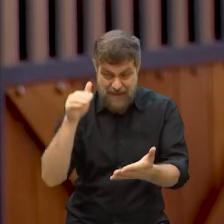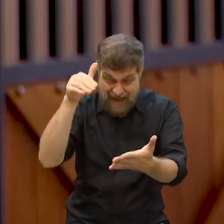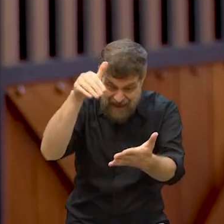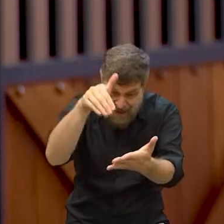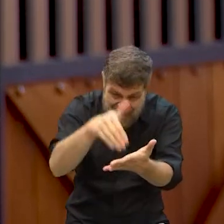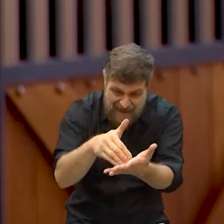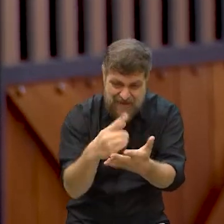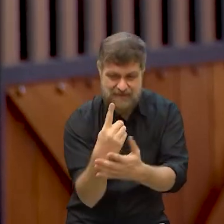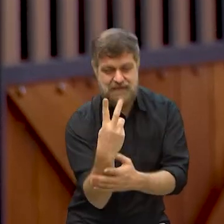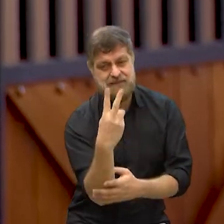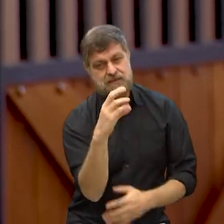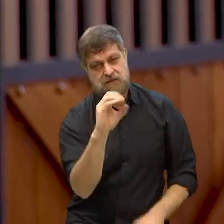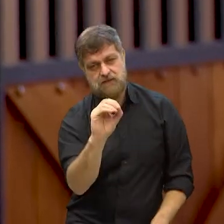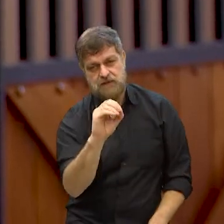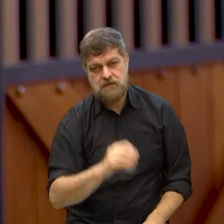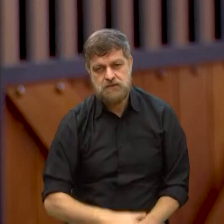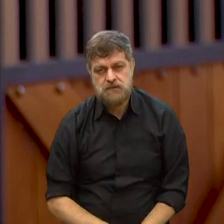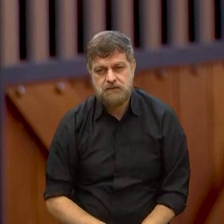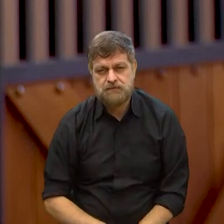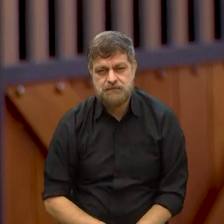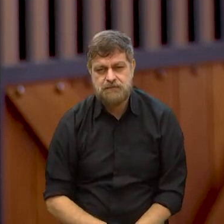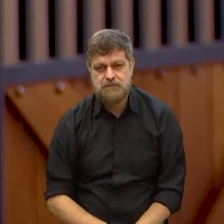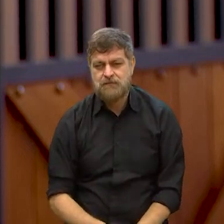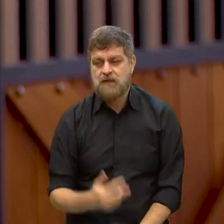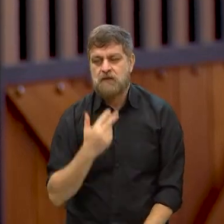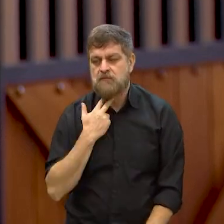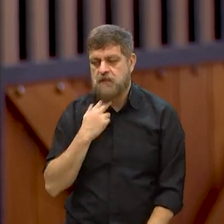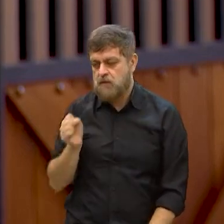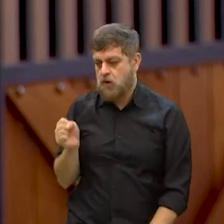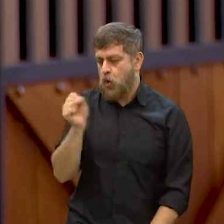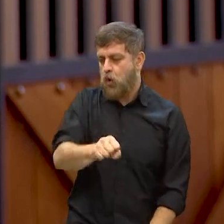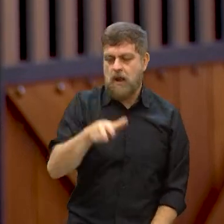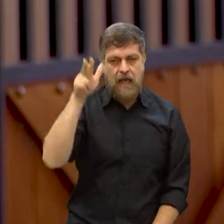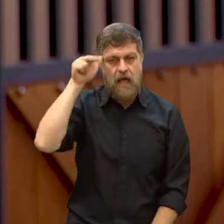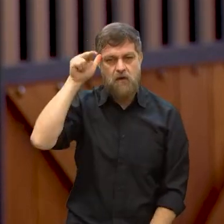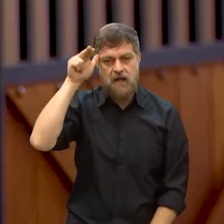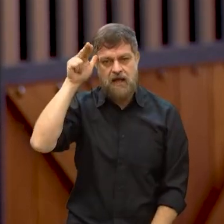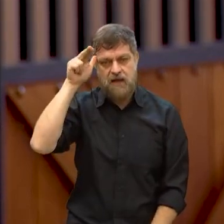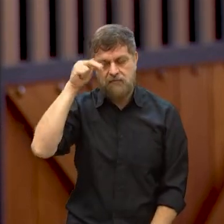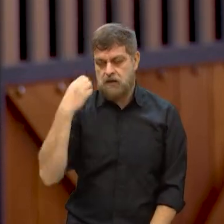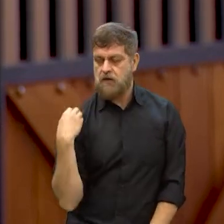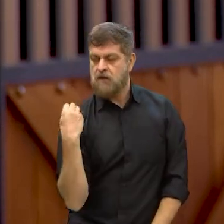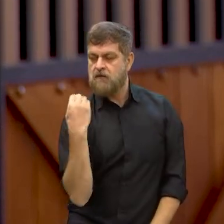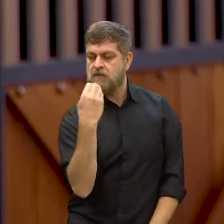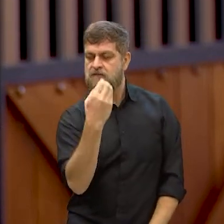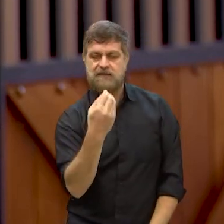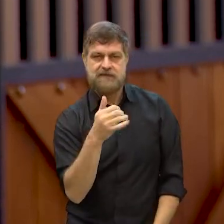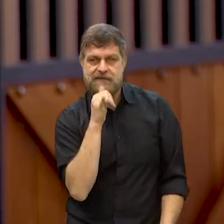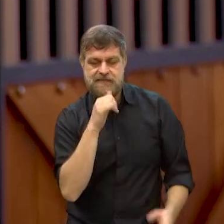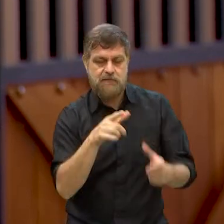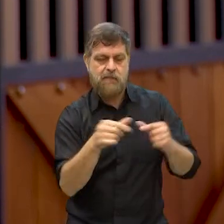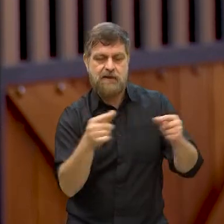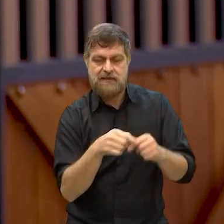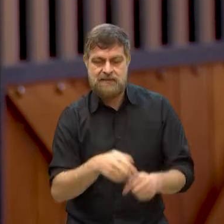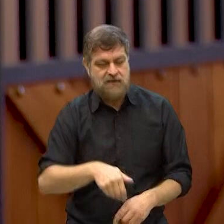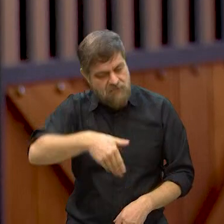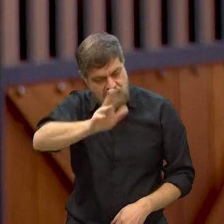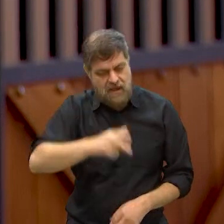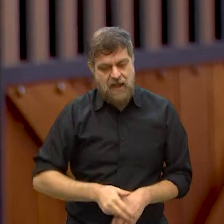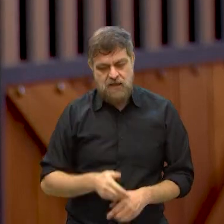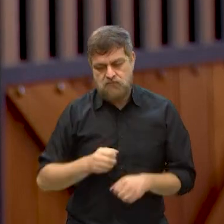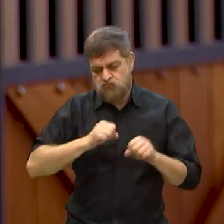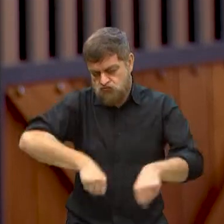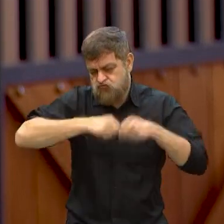80, 120. Então, a gente nunca pega um cavalo e viaja até Brasília e põe ele numa prova